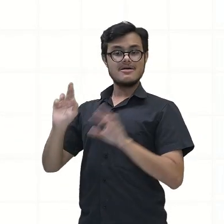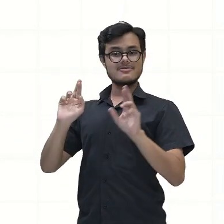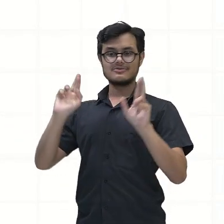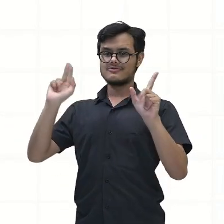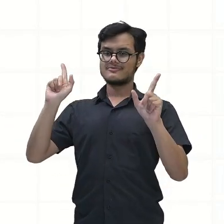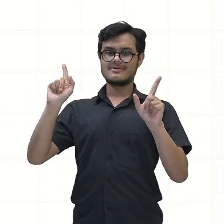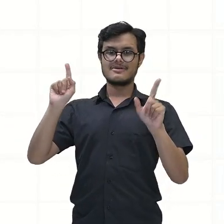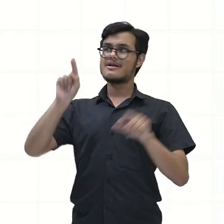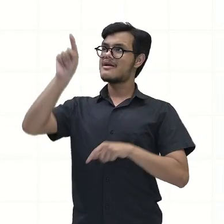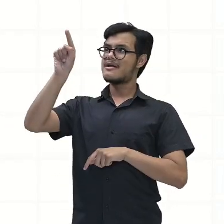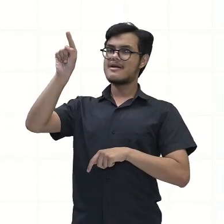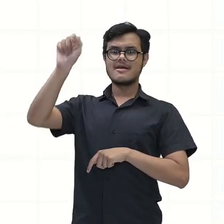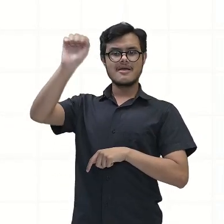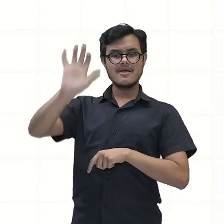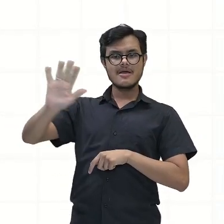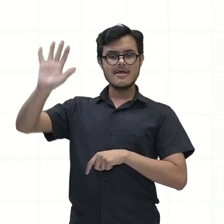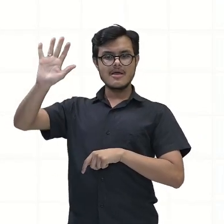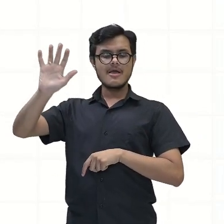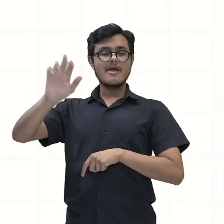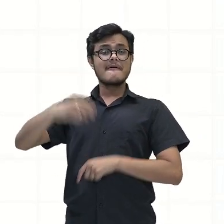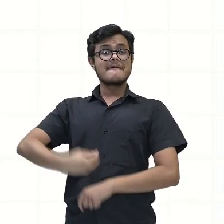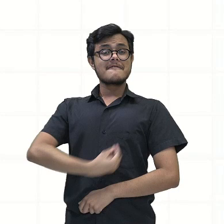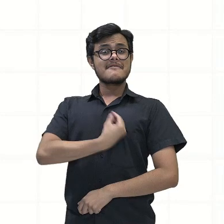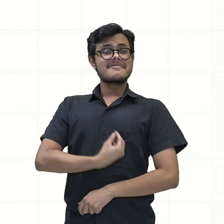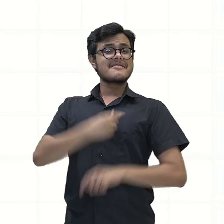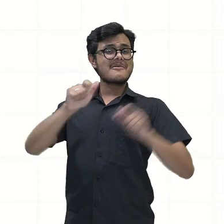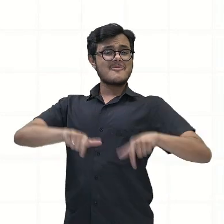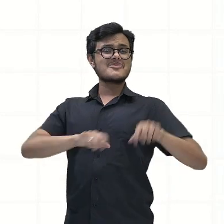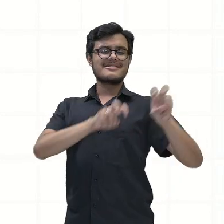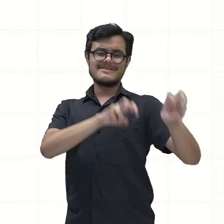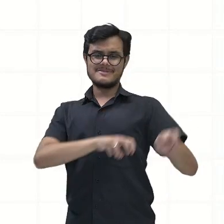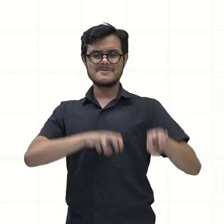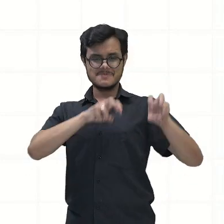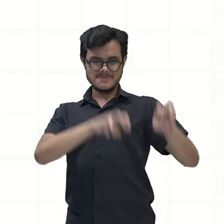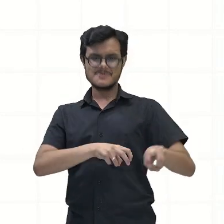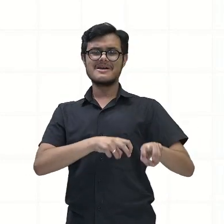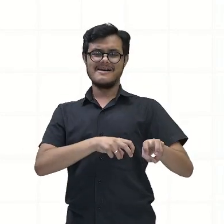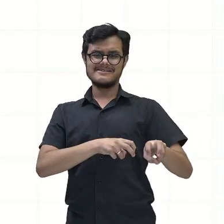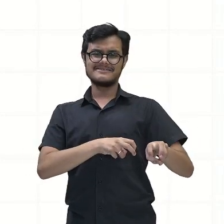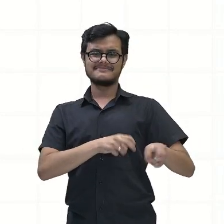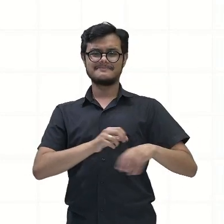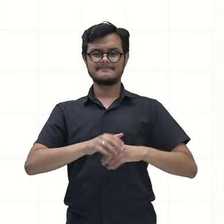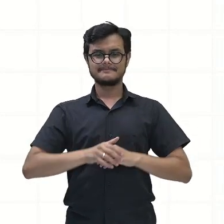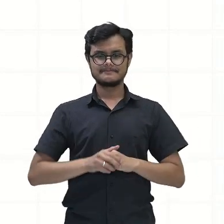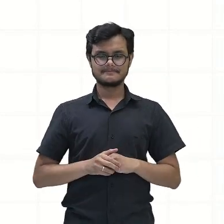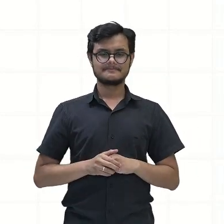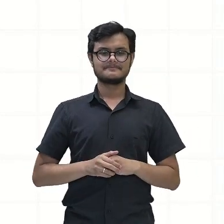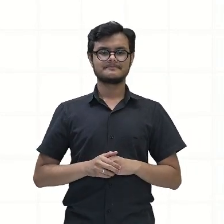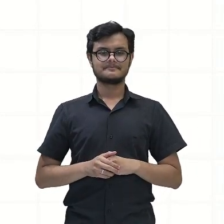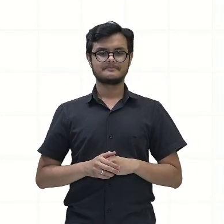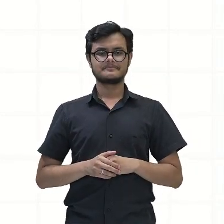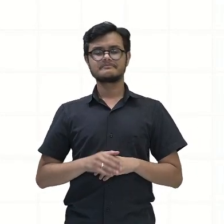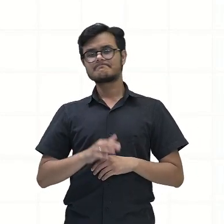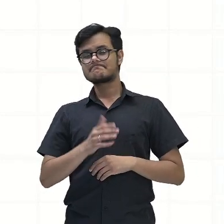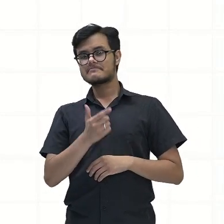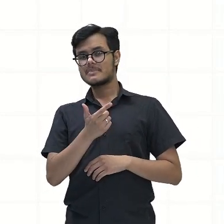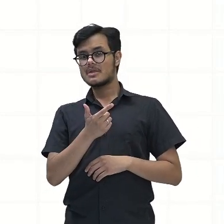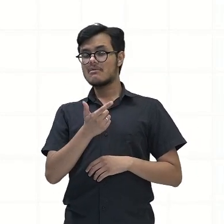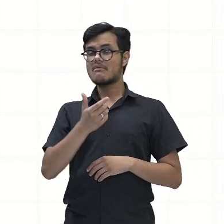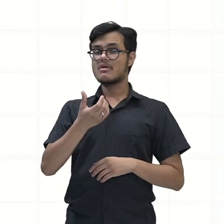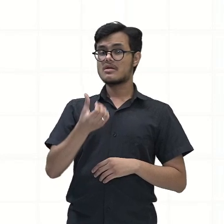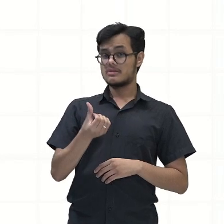maior percentual de habitantes vivendo já aqui em áreas rurais. Olha, a gente tem aqui mais ou menos